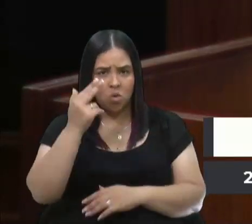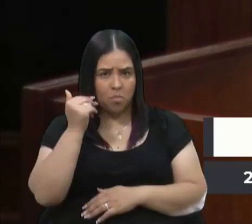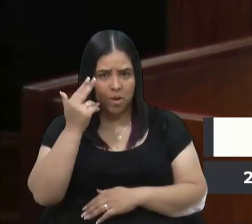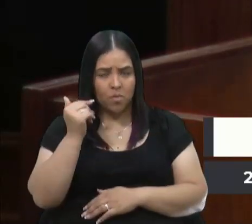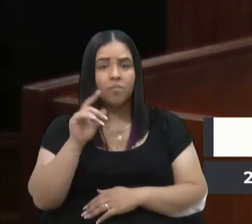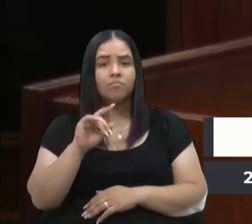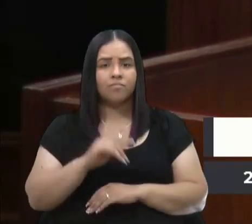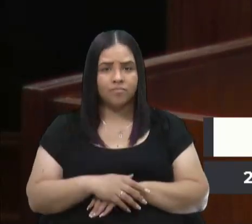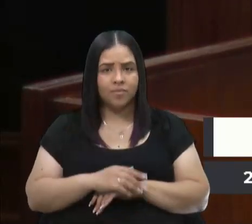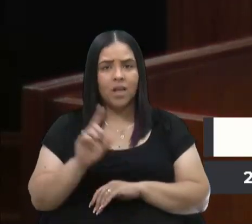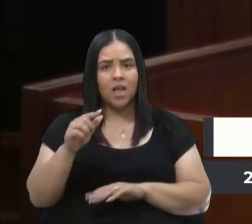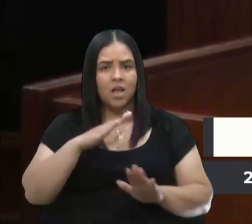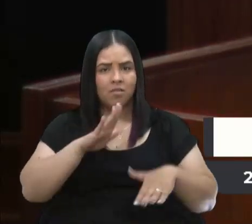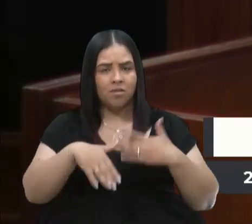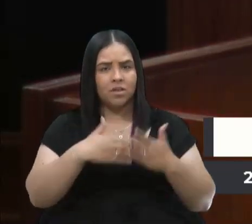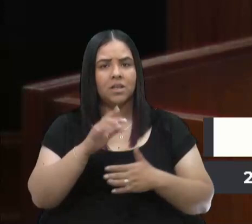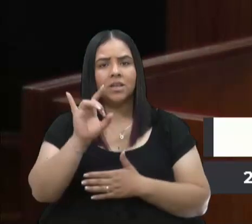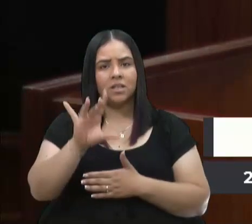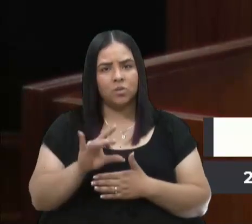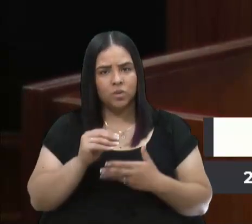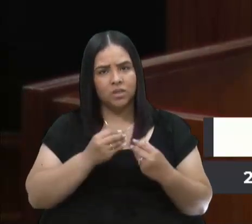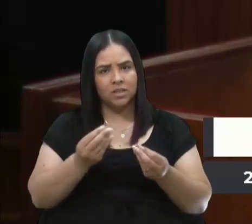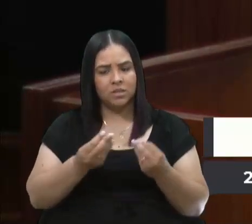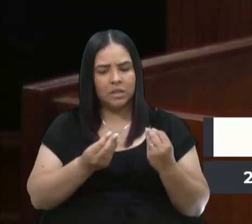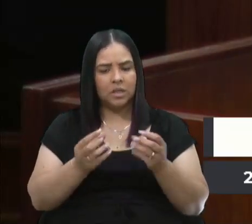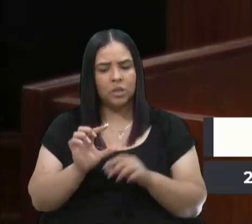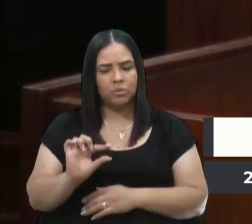construção, cada um cedendo um pouco.